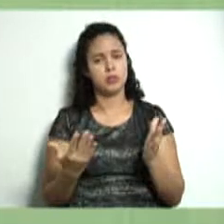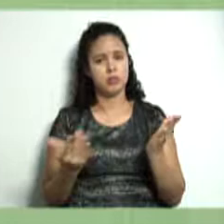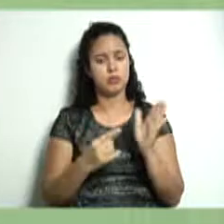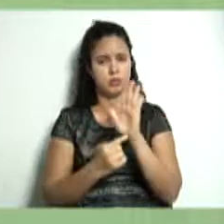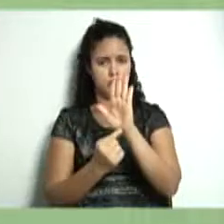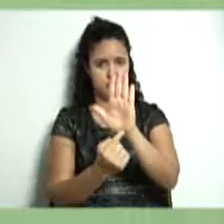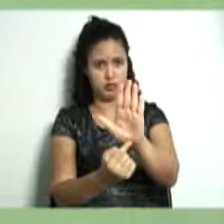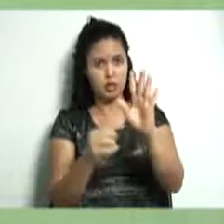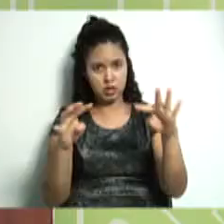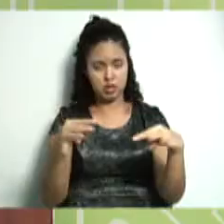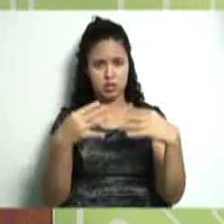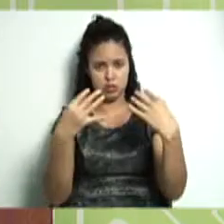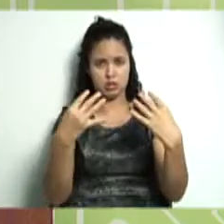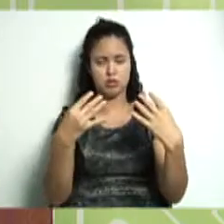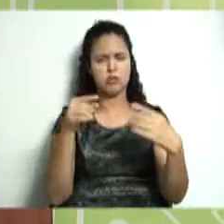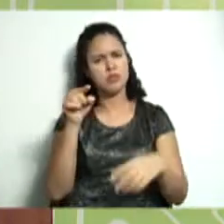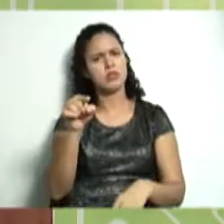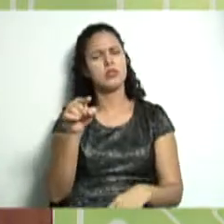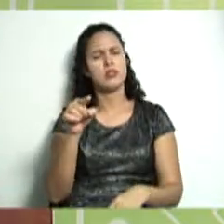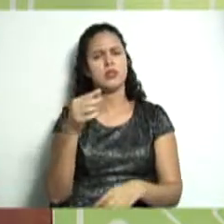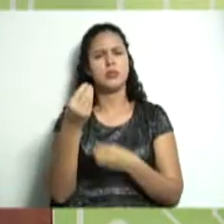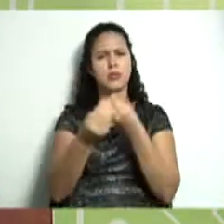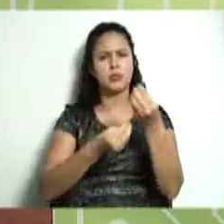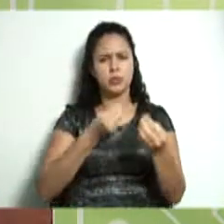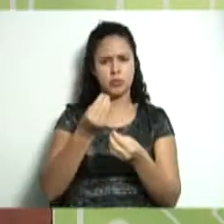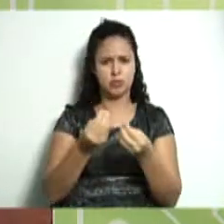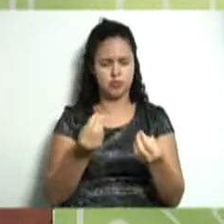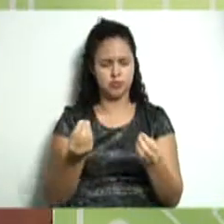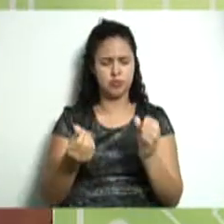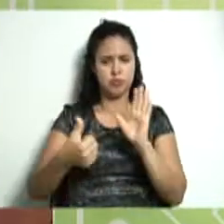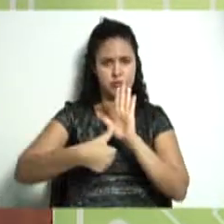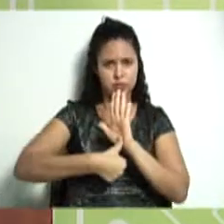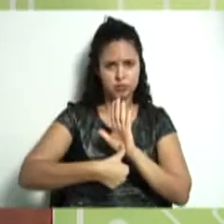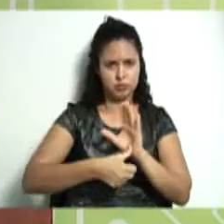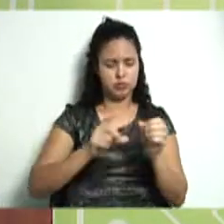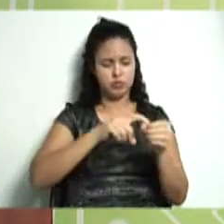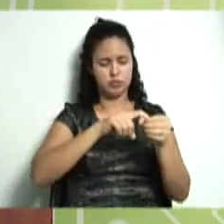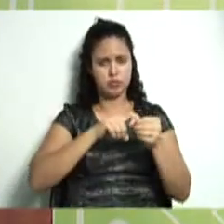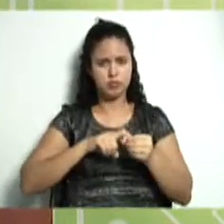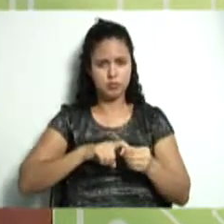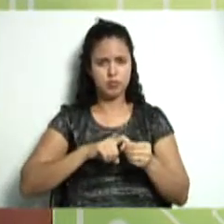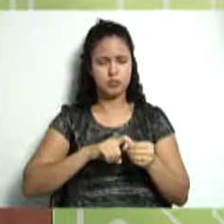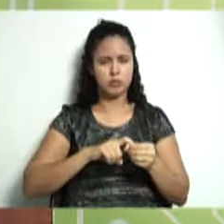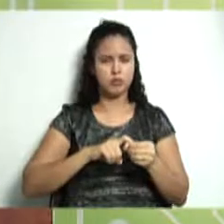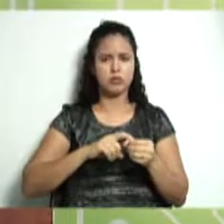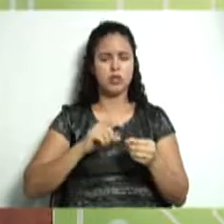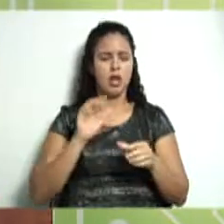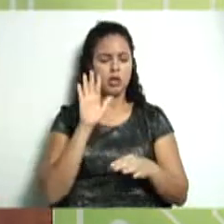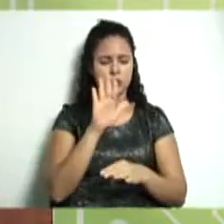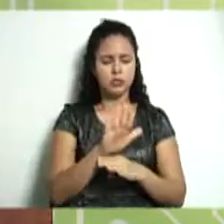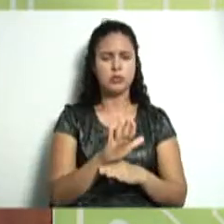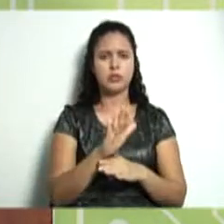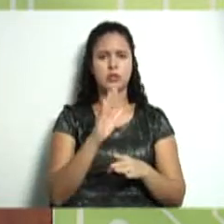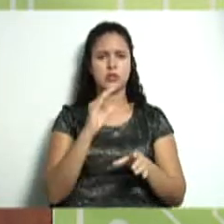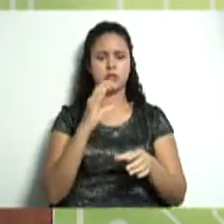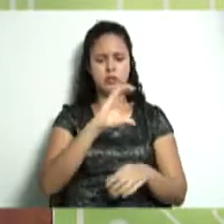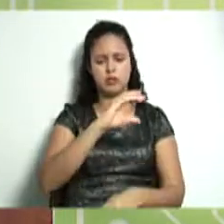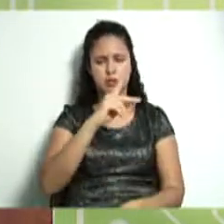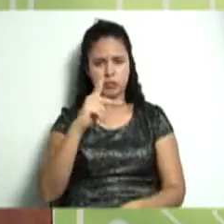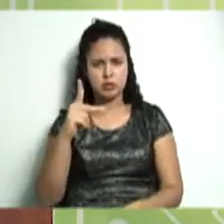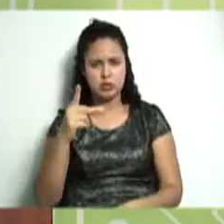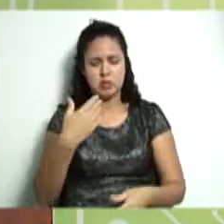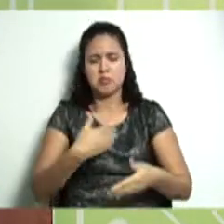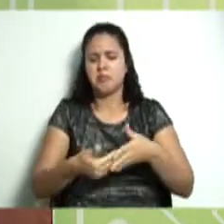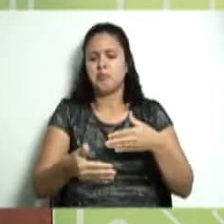aqui, peço a atenção de vocês. Você, como cooperado, participar de uma cooperativa por